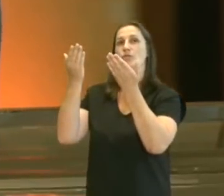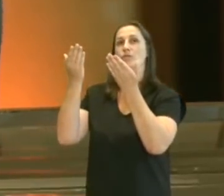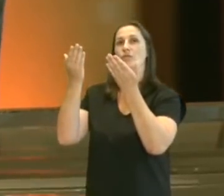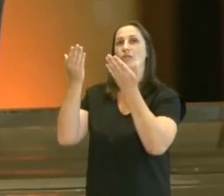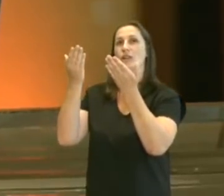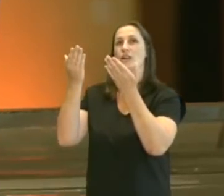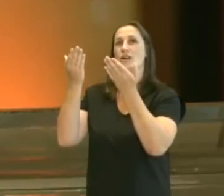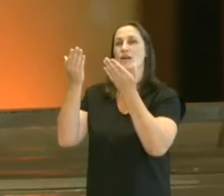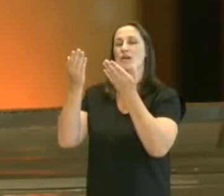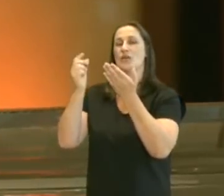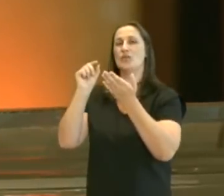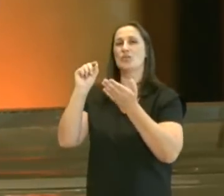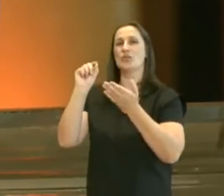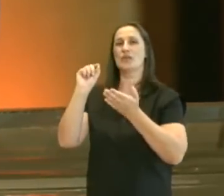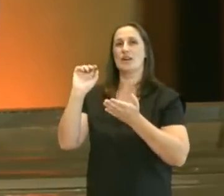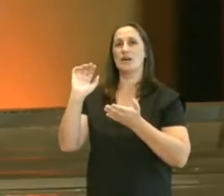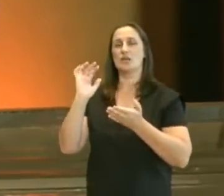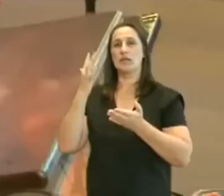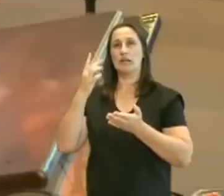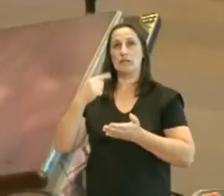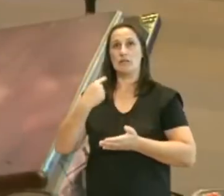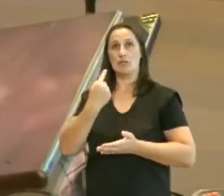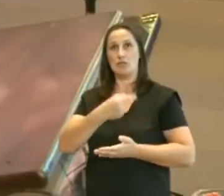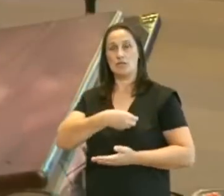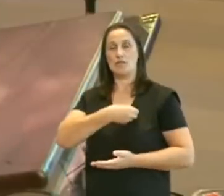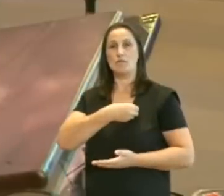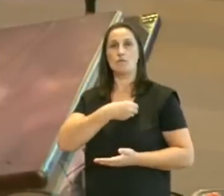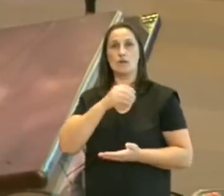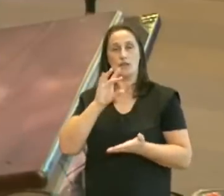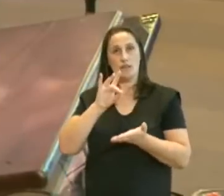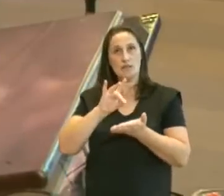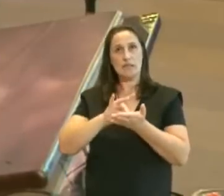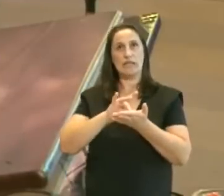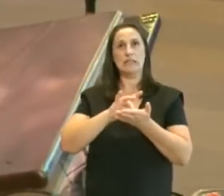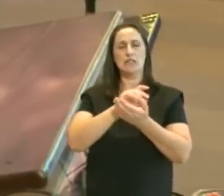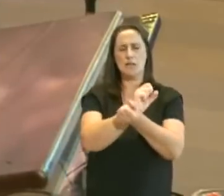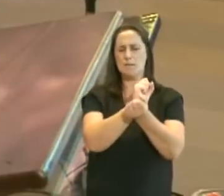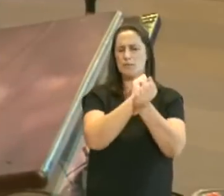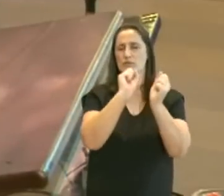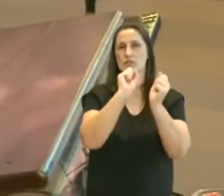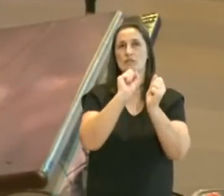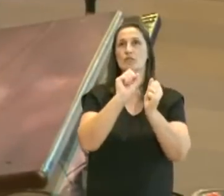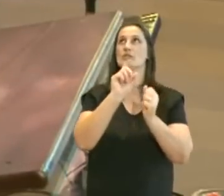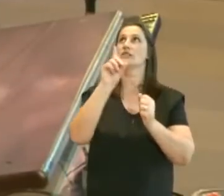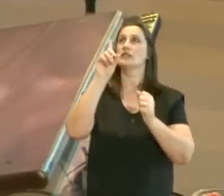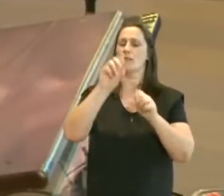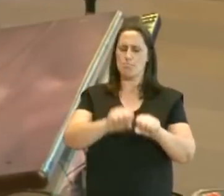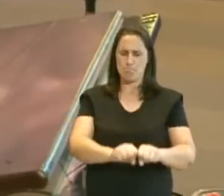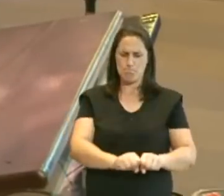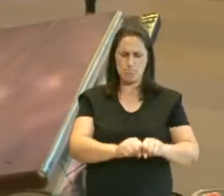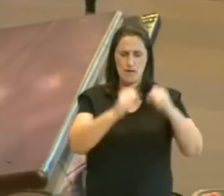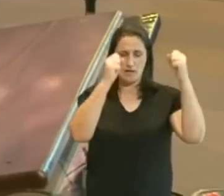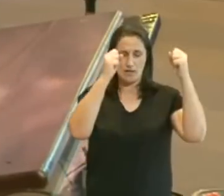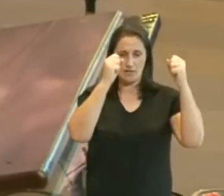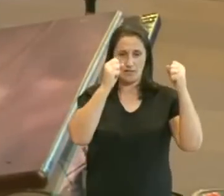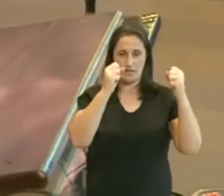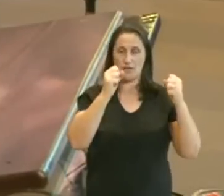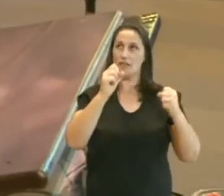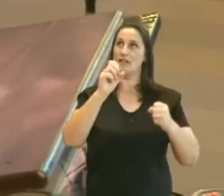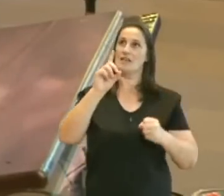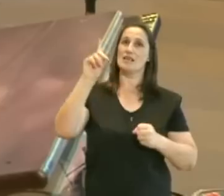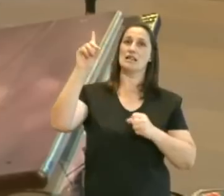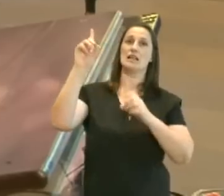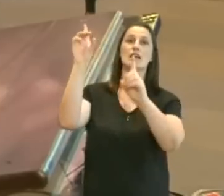essa realidade impossível são quebrados, porque Ele é digno